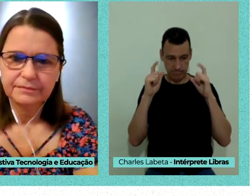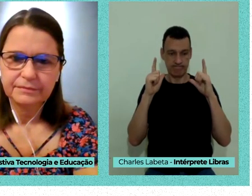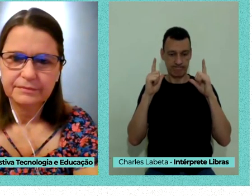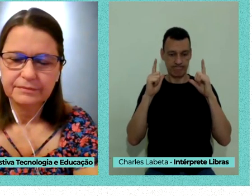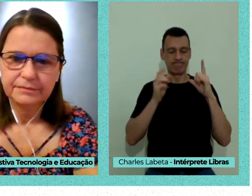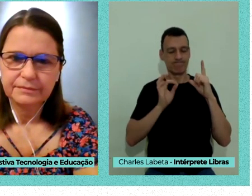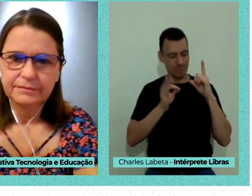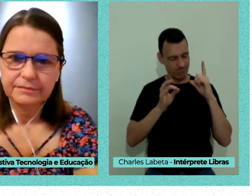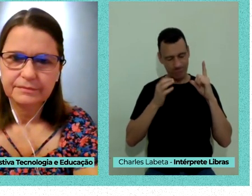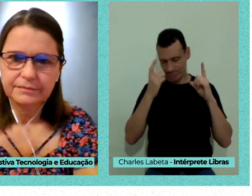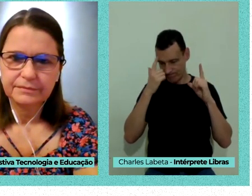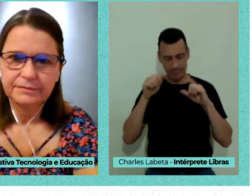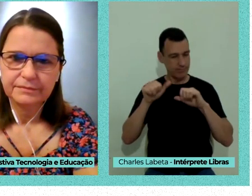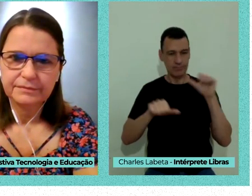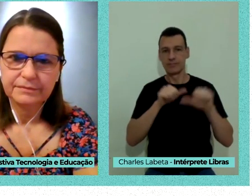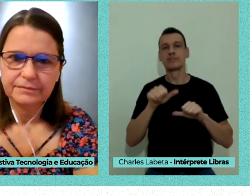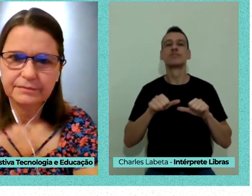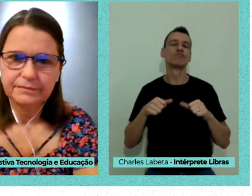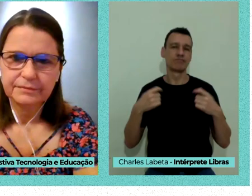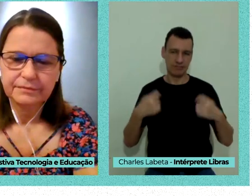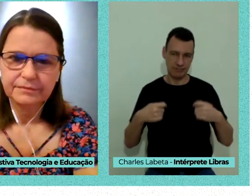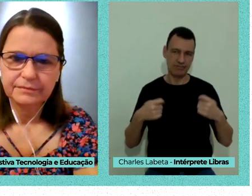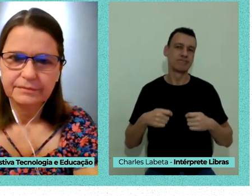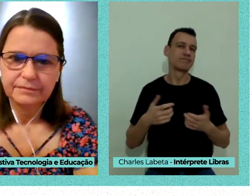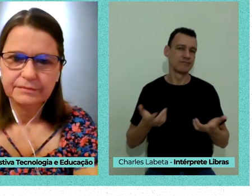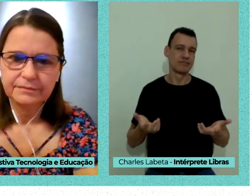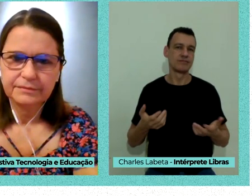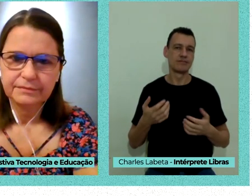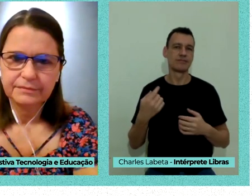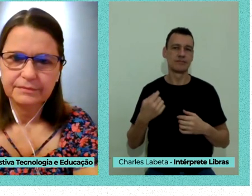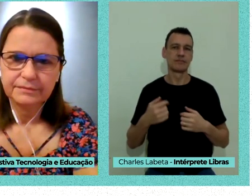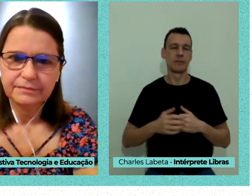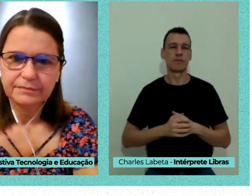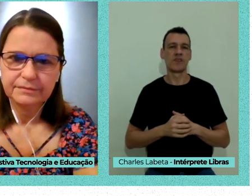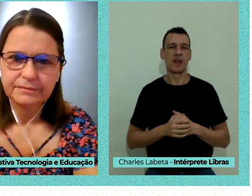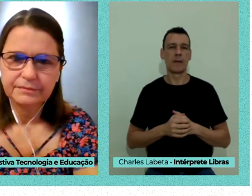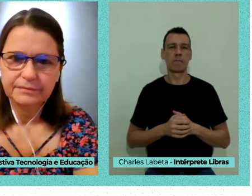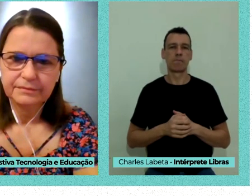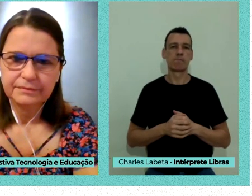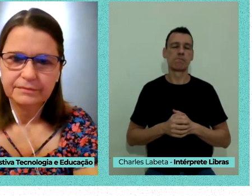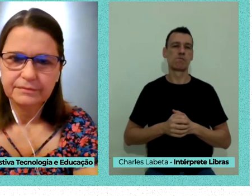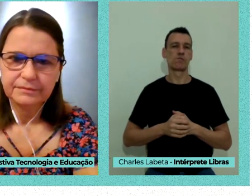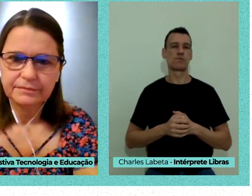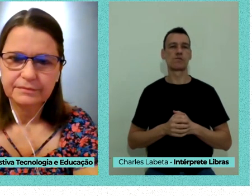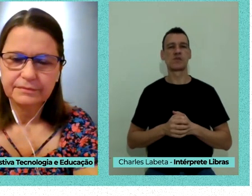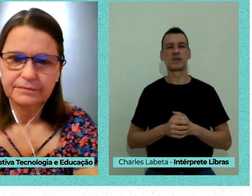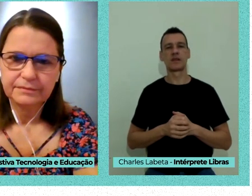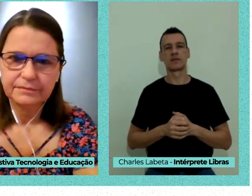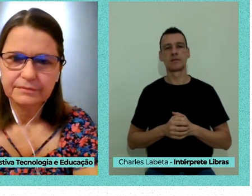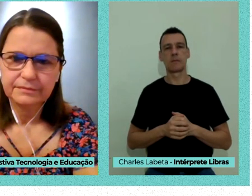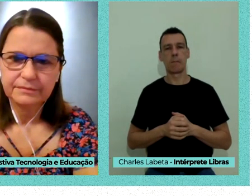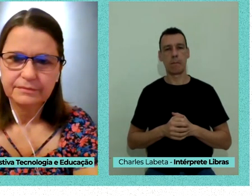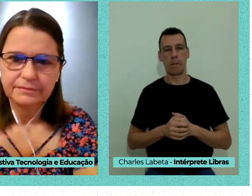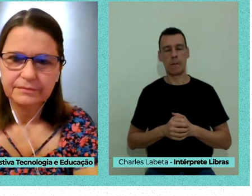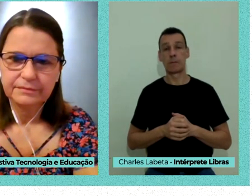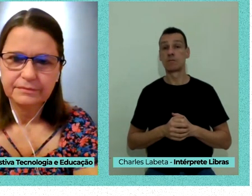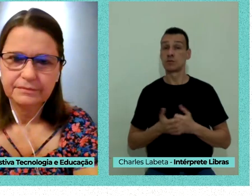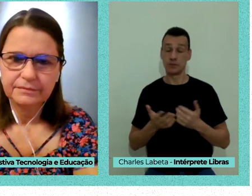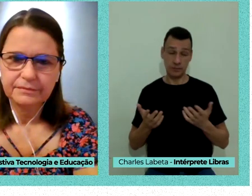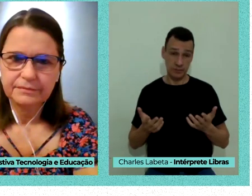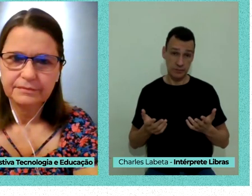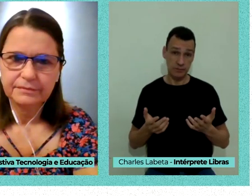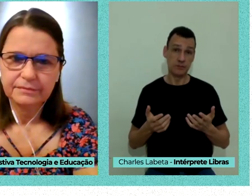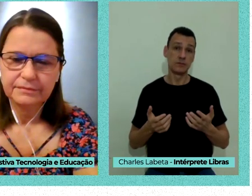primeiro caminho. Após isso, é necessário, de fato, trazer